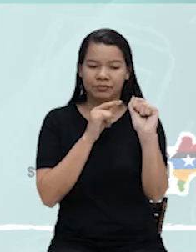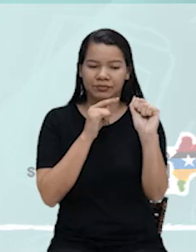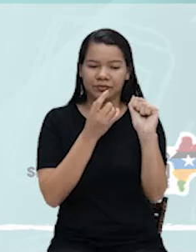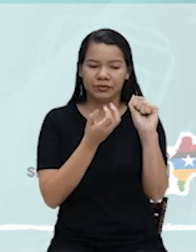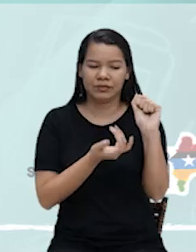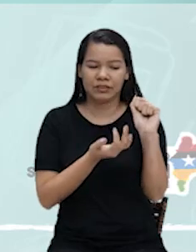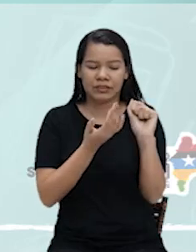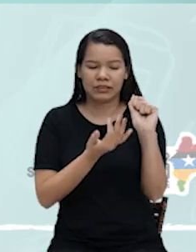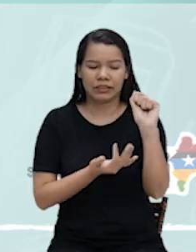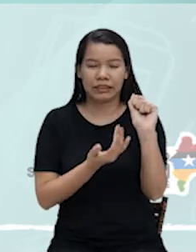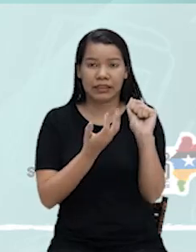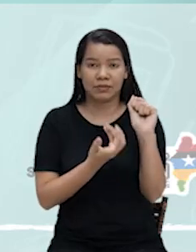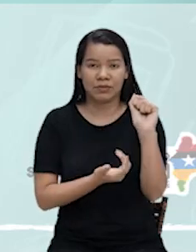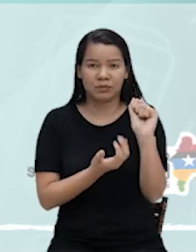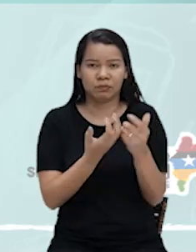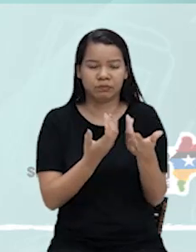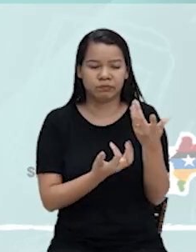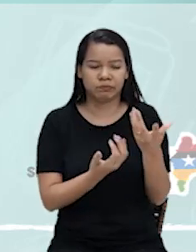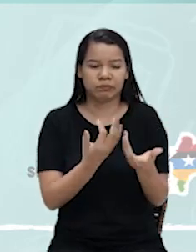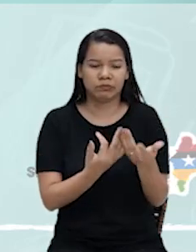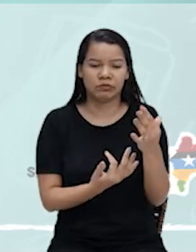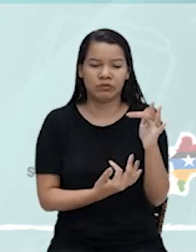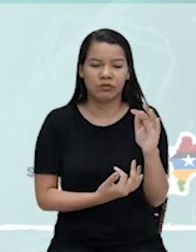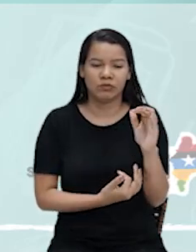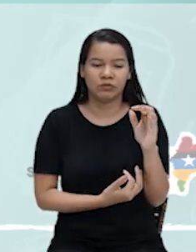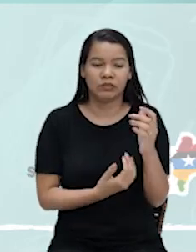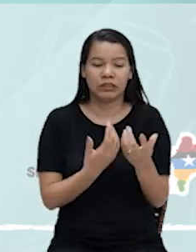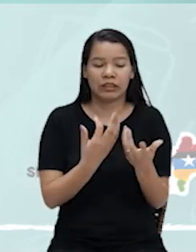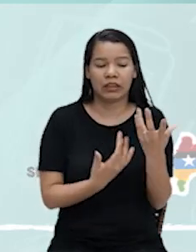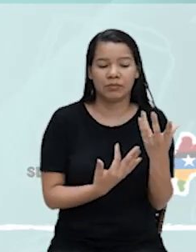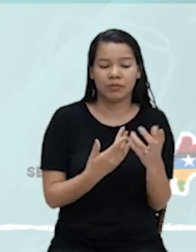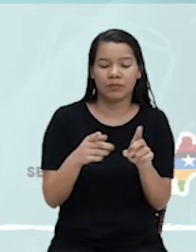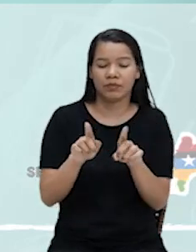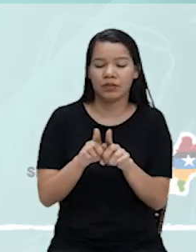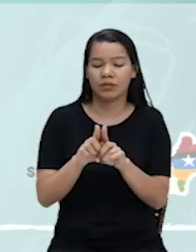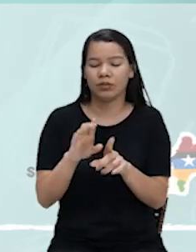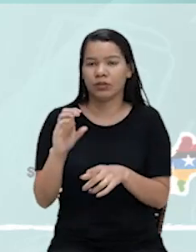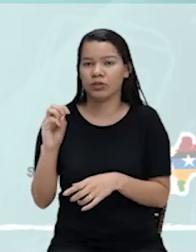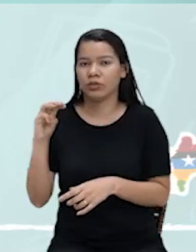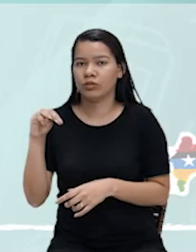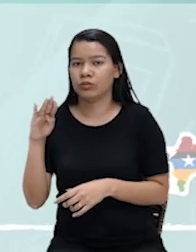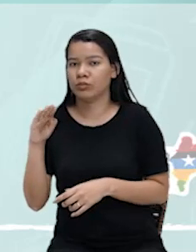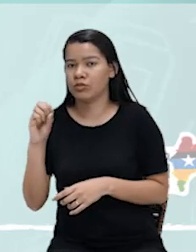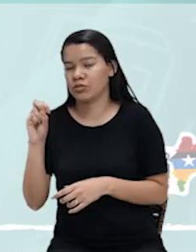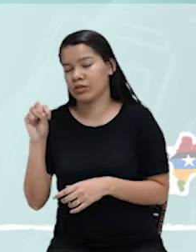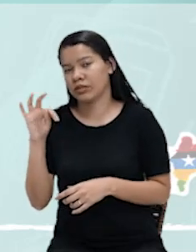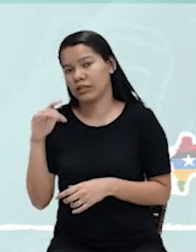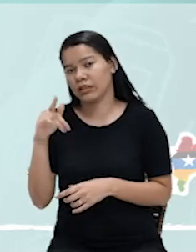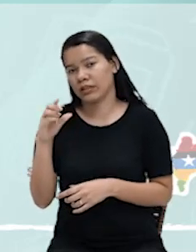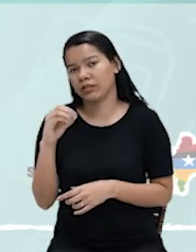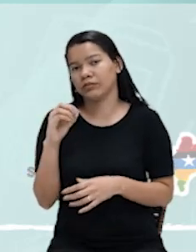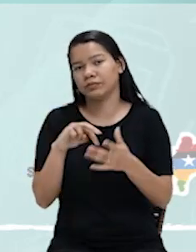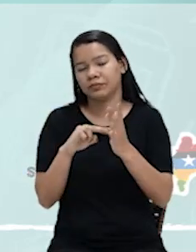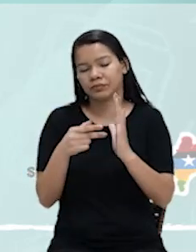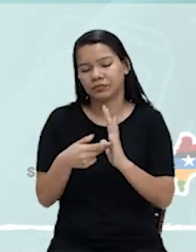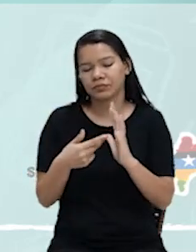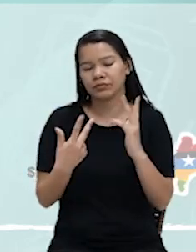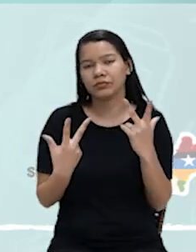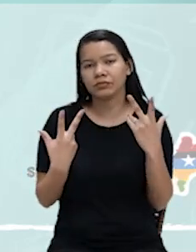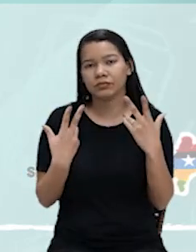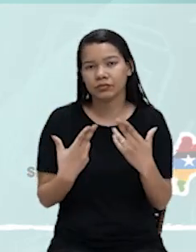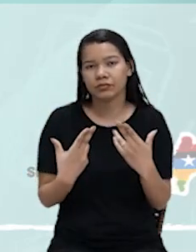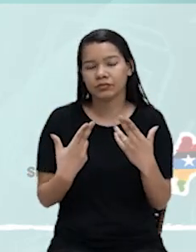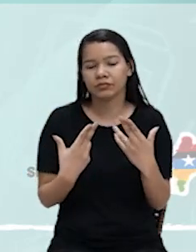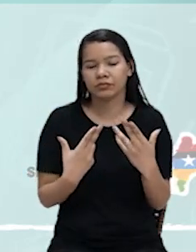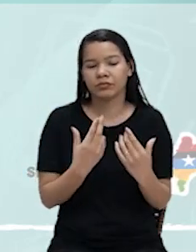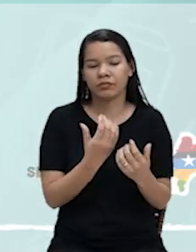Queima, certo? Queima, combustão, são sinônimos. Nós estamos aí diante de um fenômeno químico.